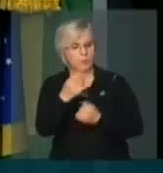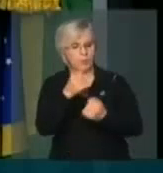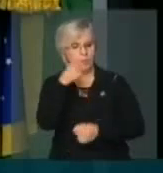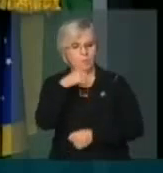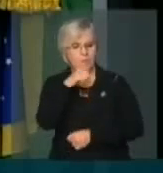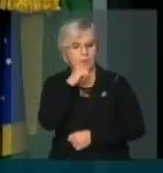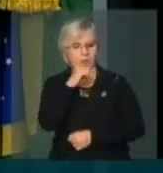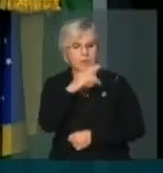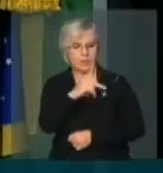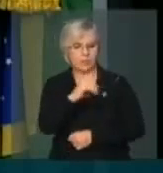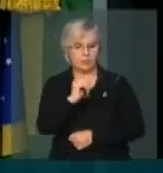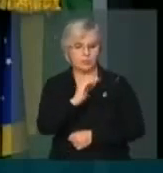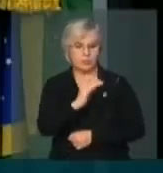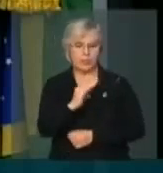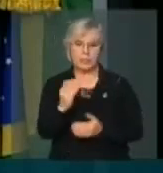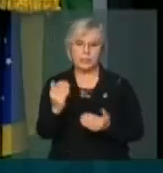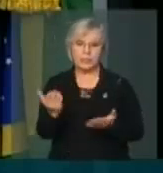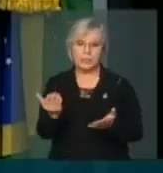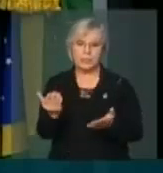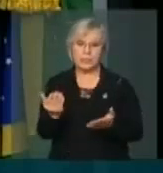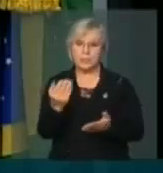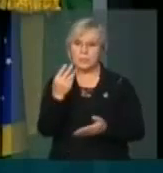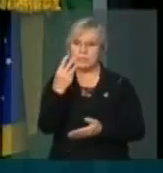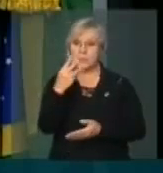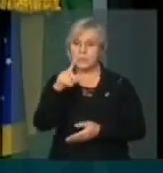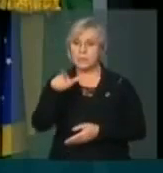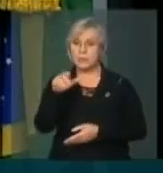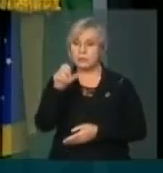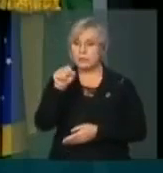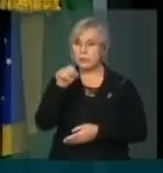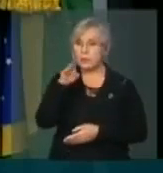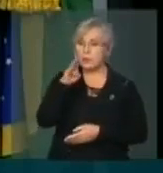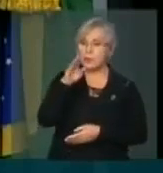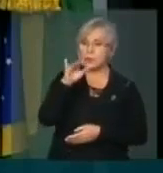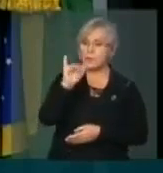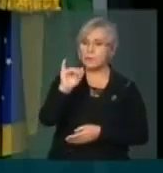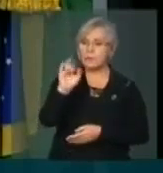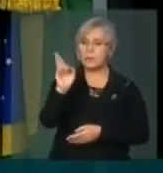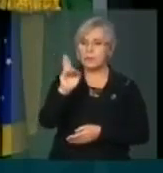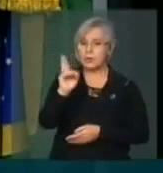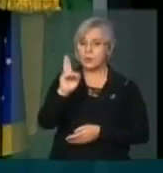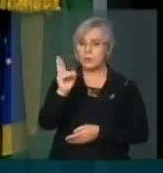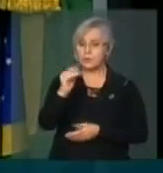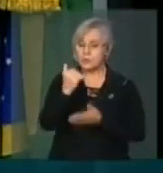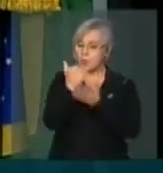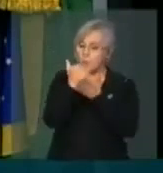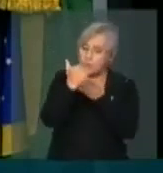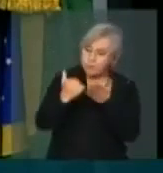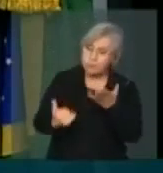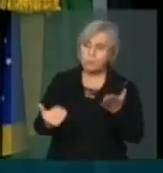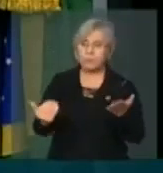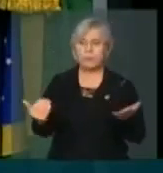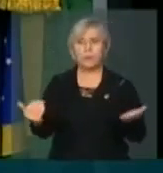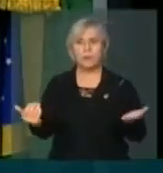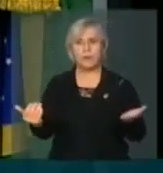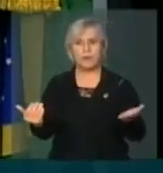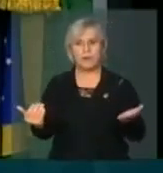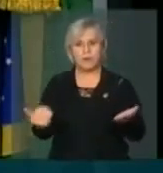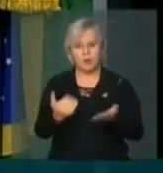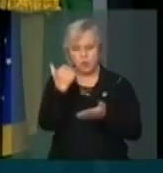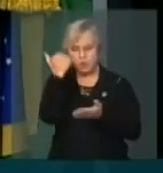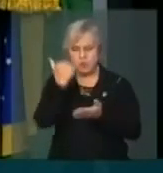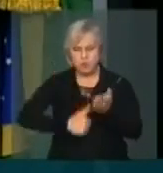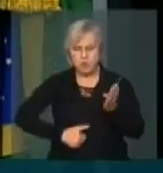cortados 3,8 bilhões de reais de obras edificantes no nosso Brasil. Vão ser cortados